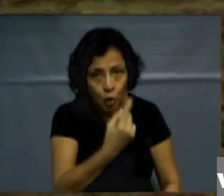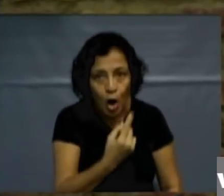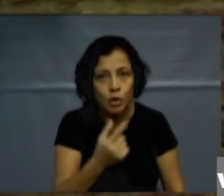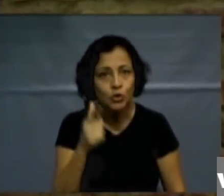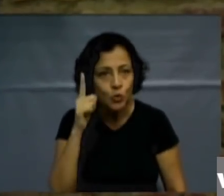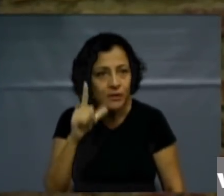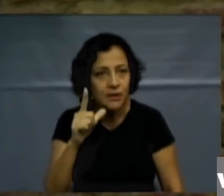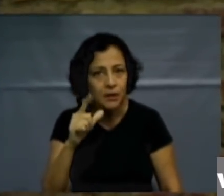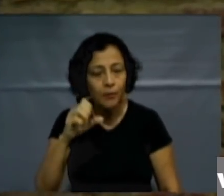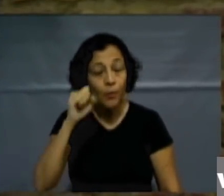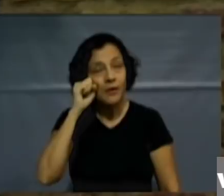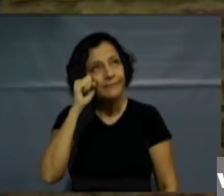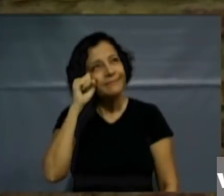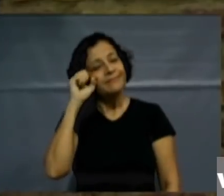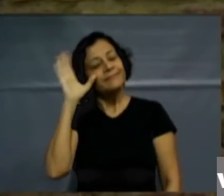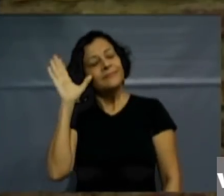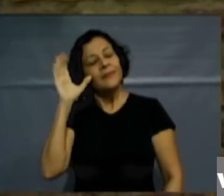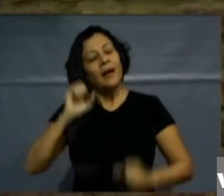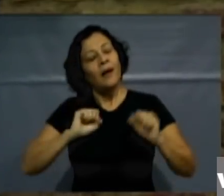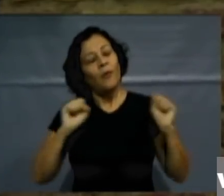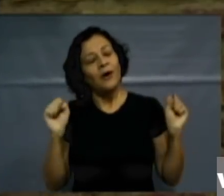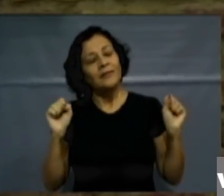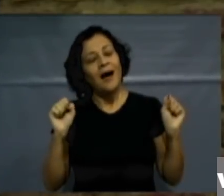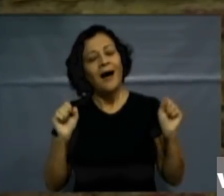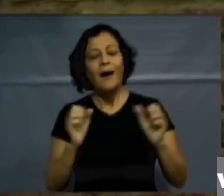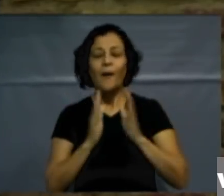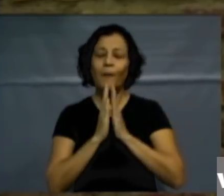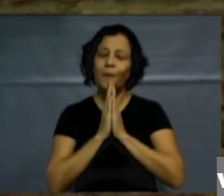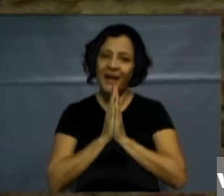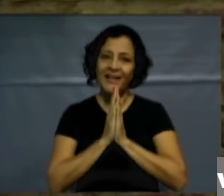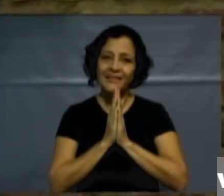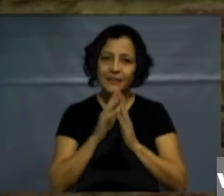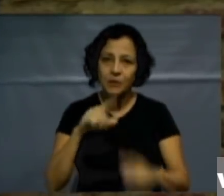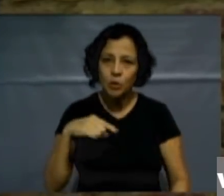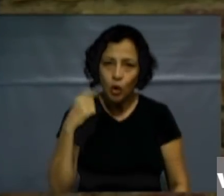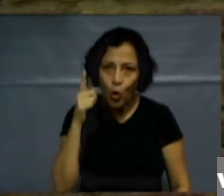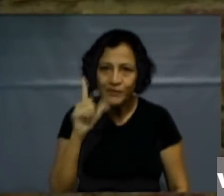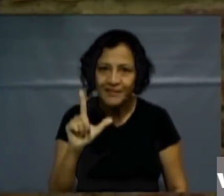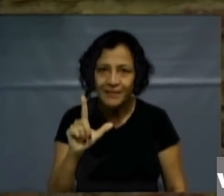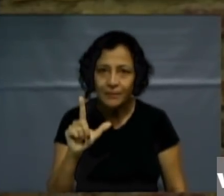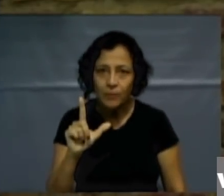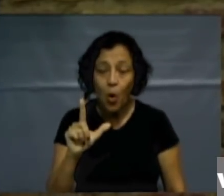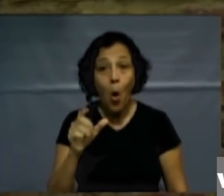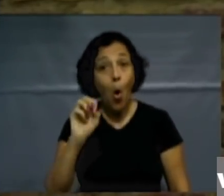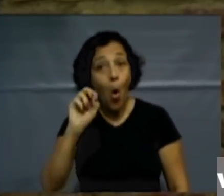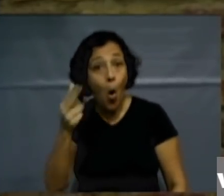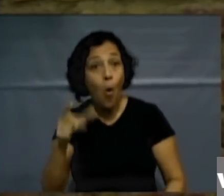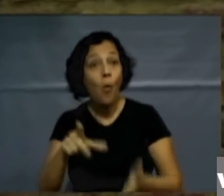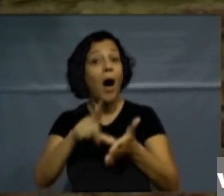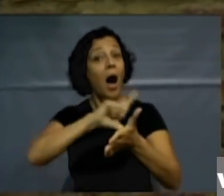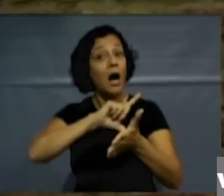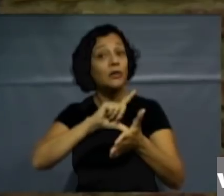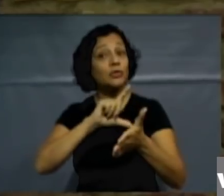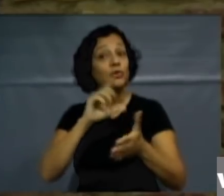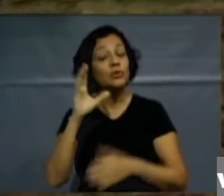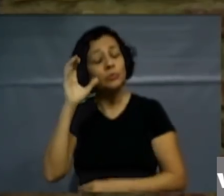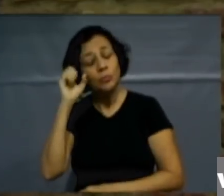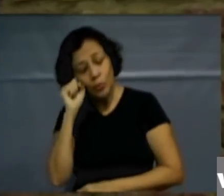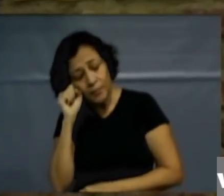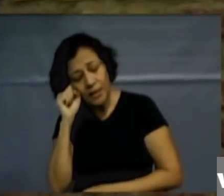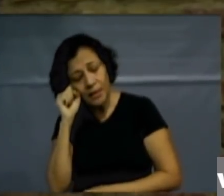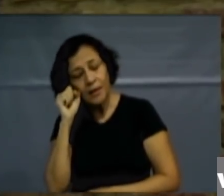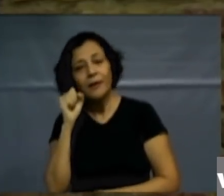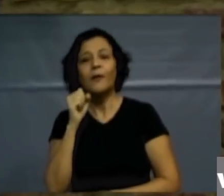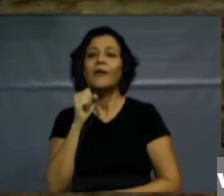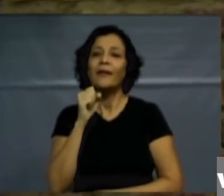boa prece? O que vocês acham? Será que antes de dormir a gente consegue fazer uma boa prece?